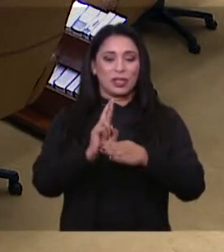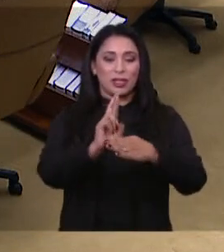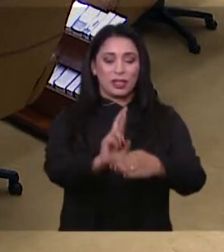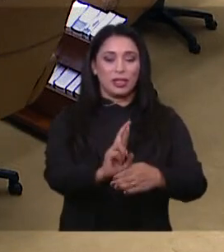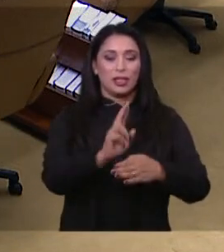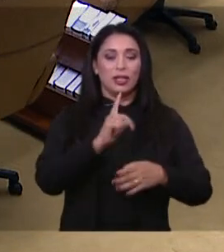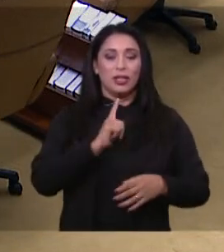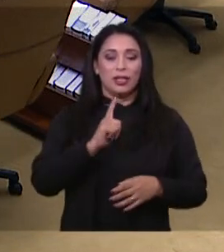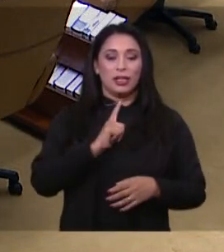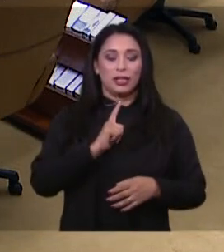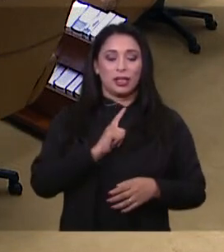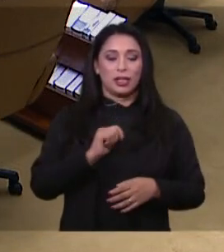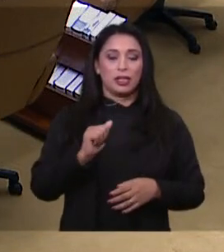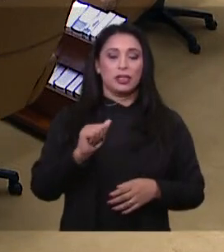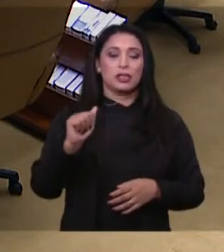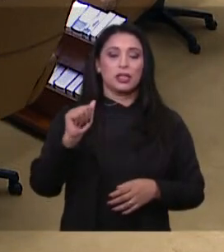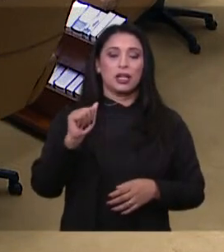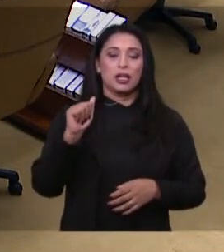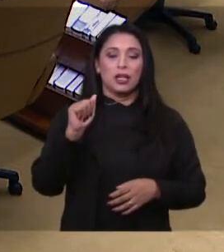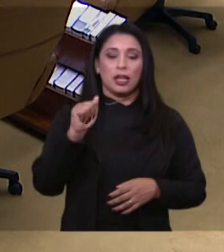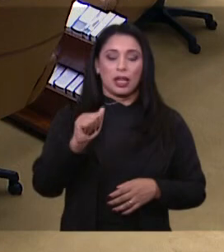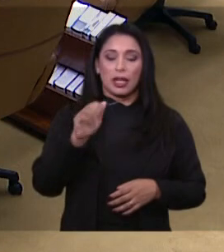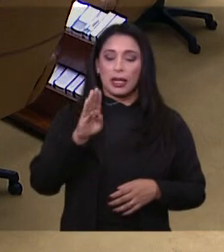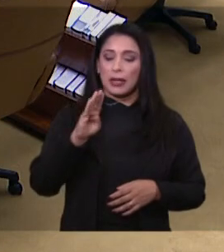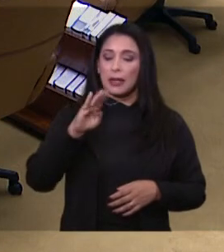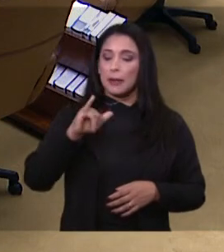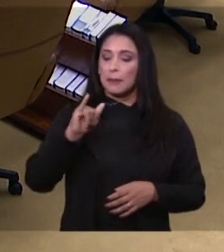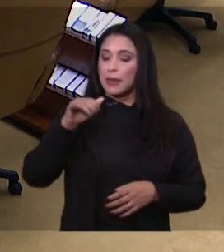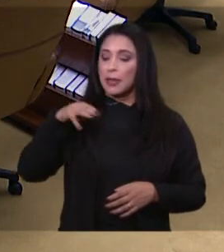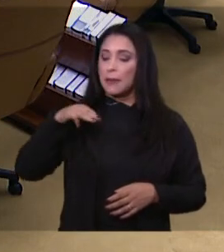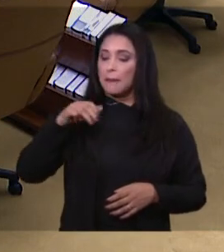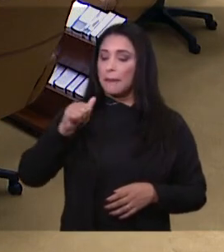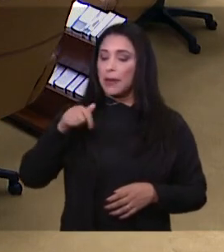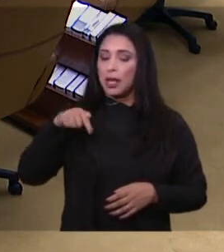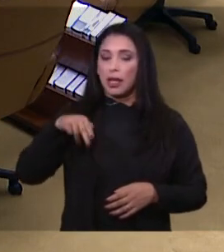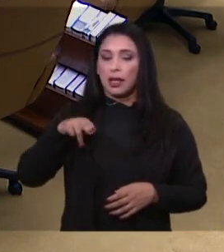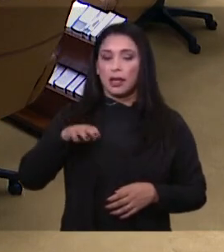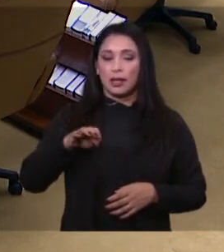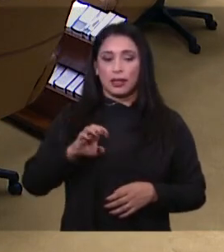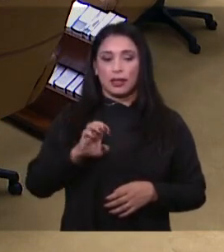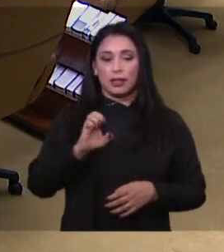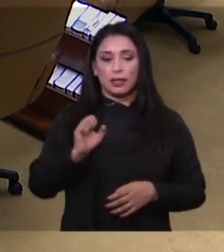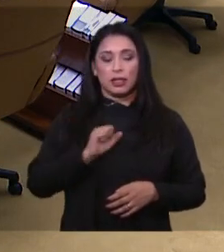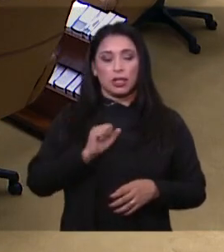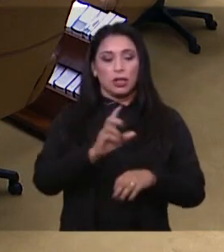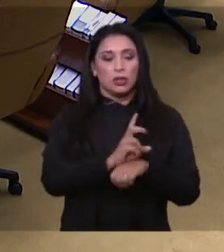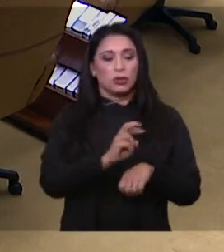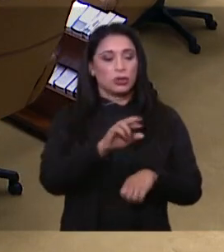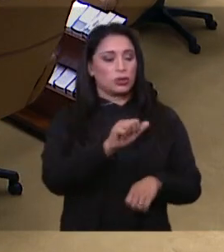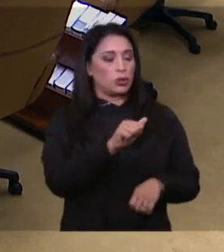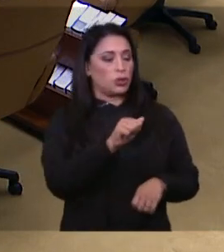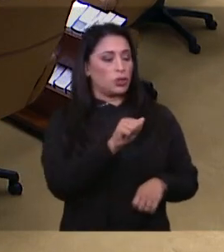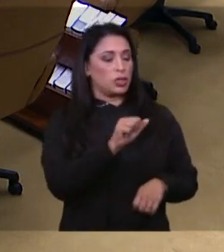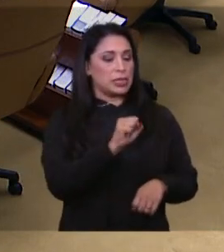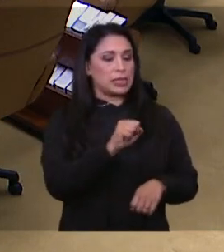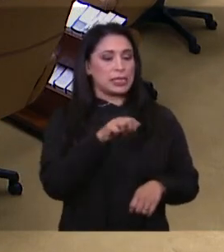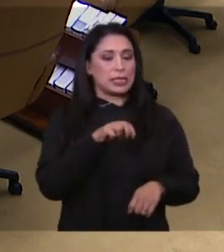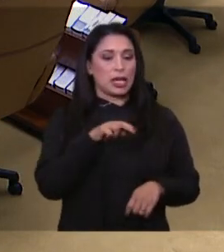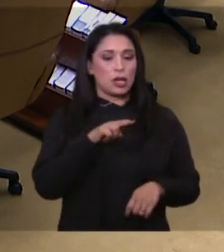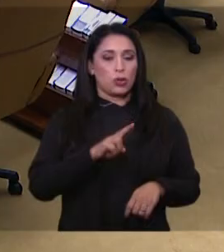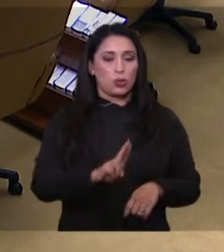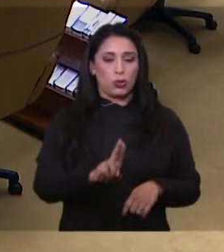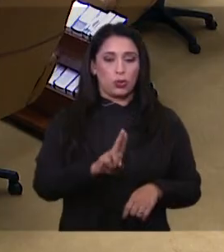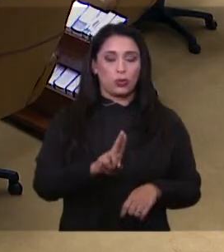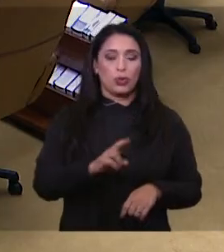Brasileira da Indústria de Máquinas e Equipamentos, ABIMAC, o doutor Saul Tourinho Leal. Muito boa